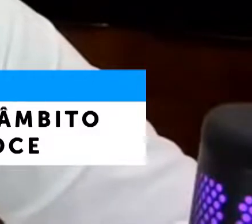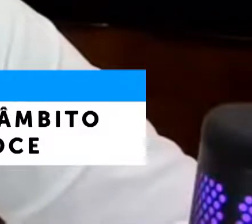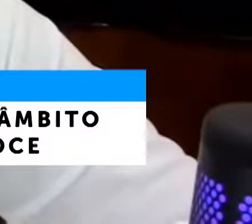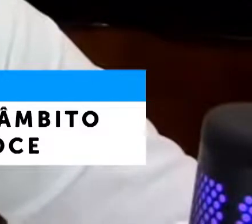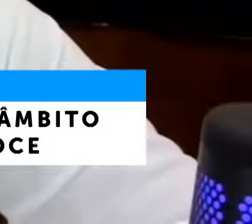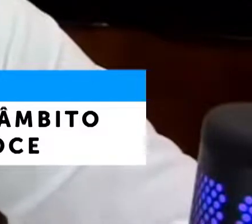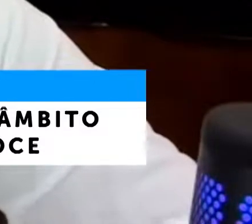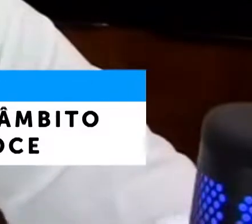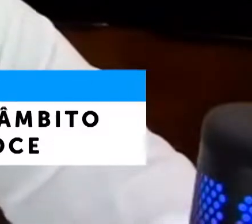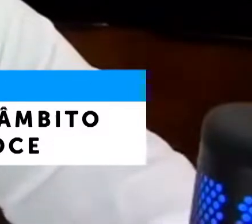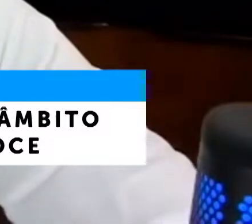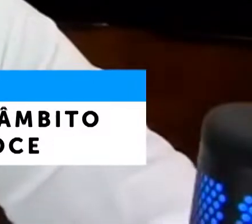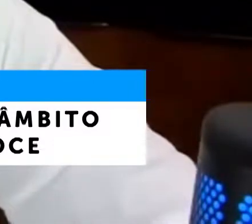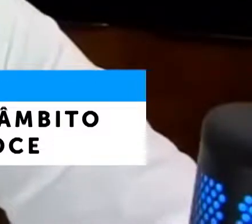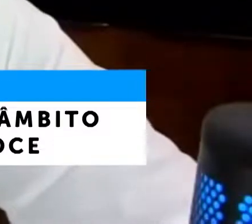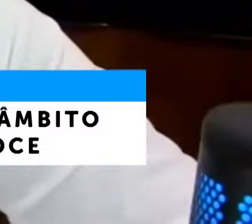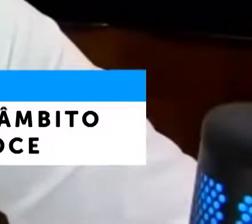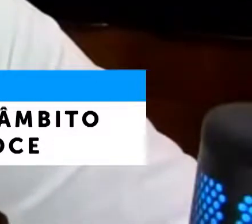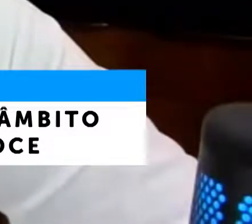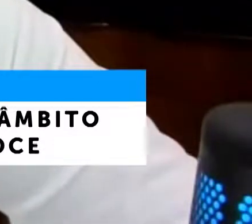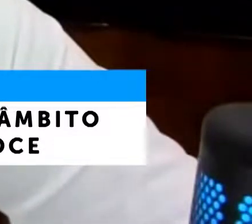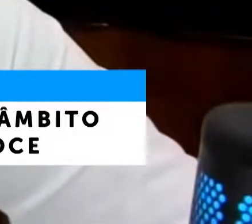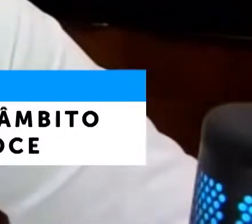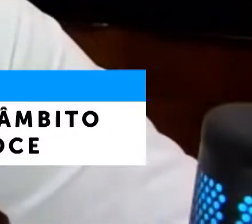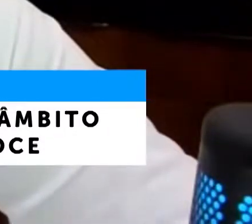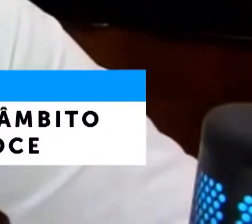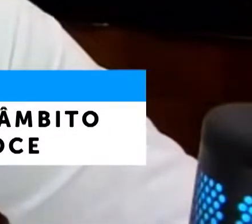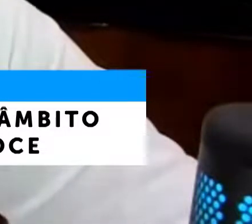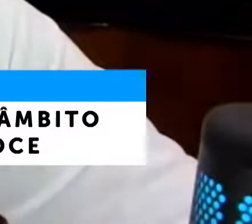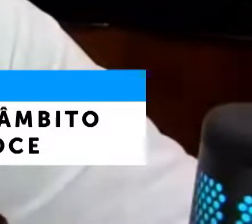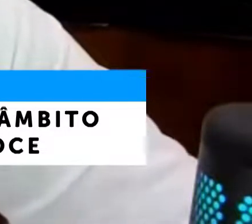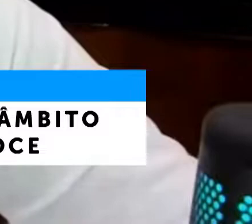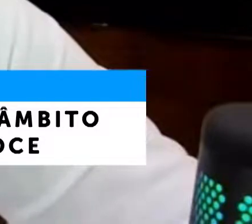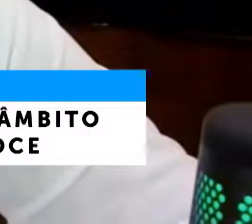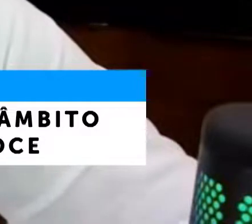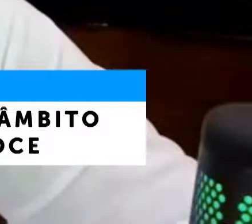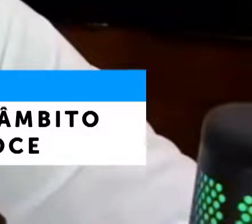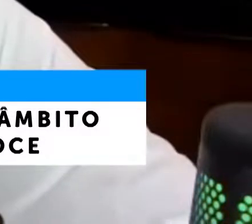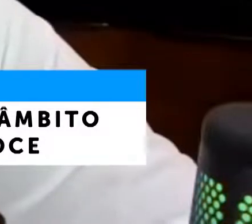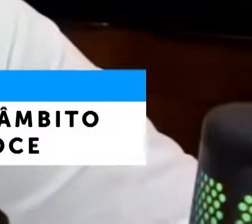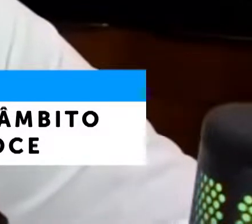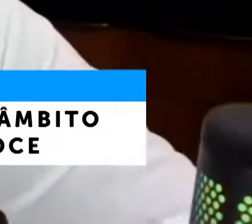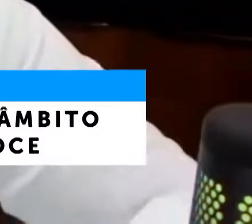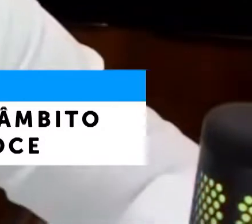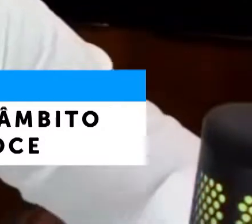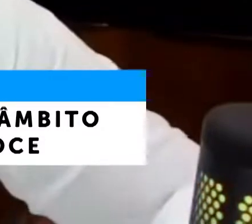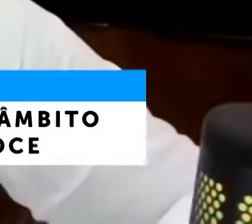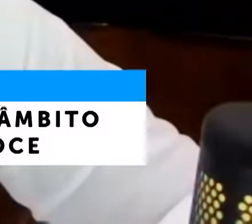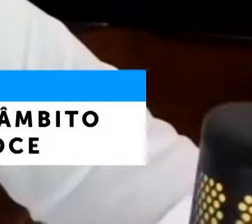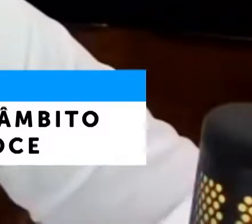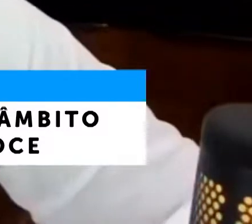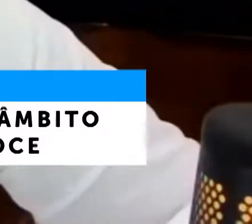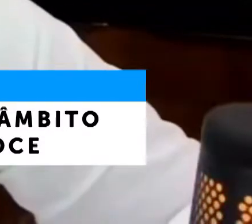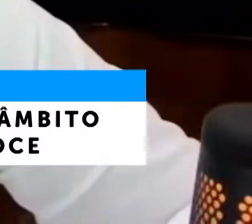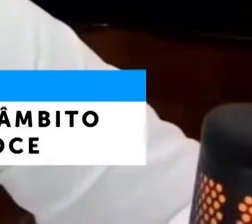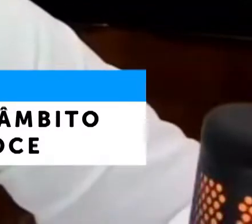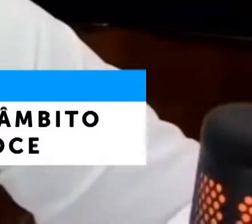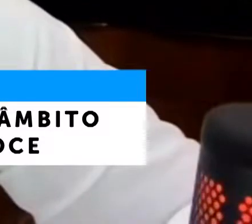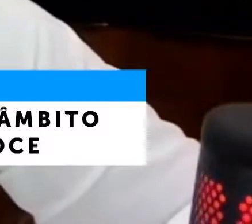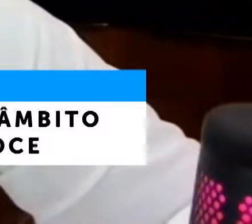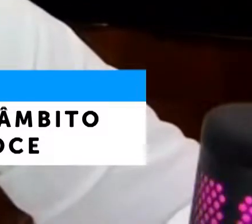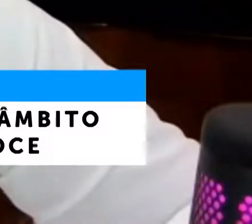país, onde tem os pais confiando que ali não está havendo qualquer tipo de ideologia. Deputado Pedro